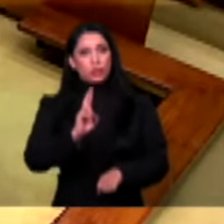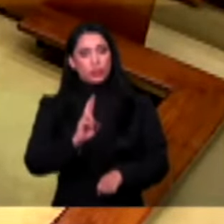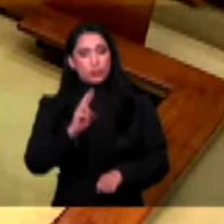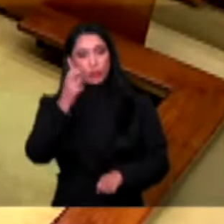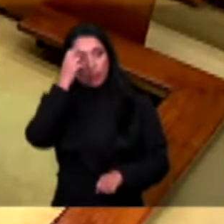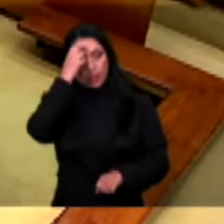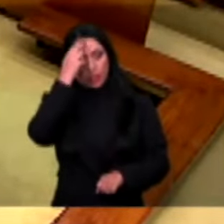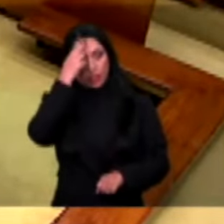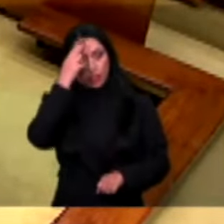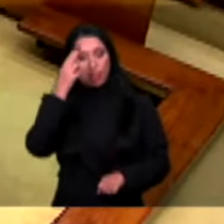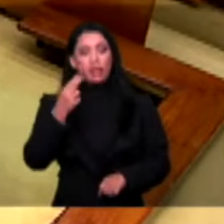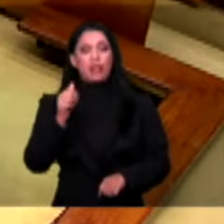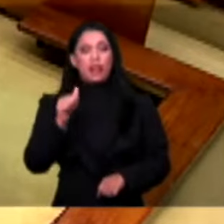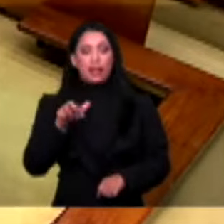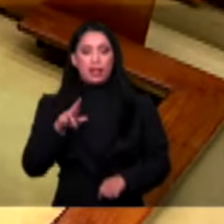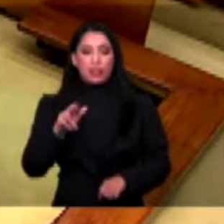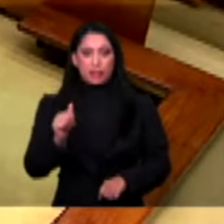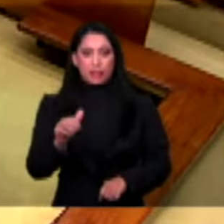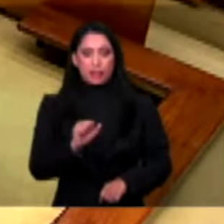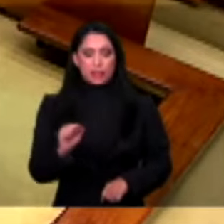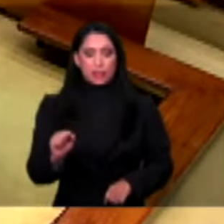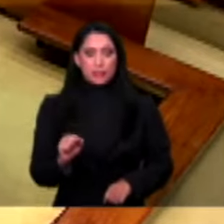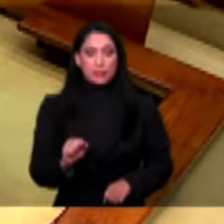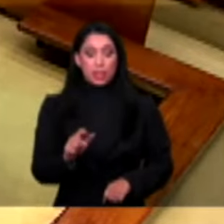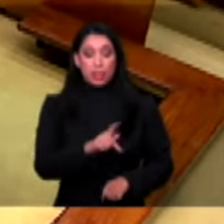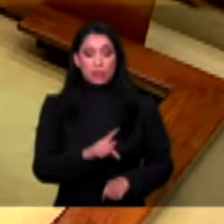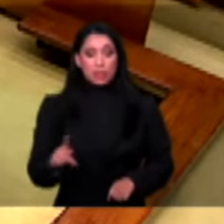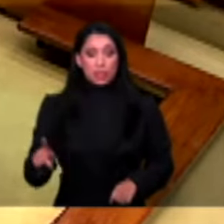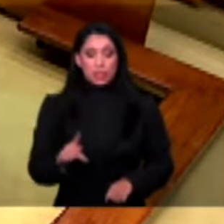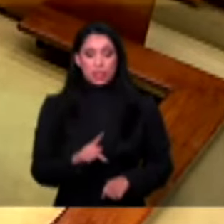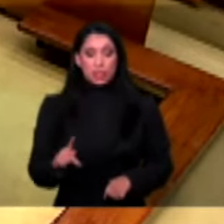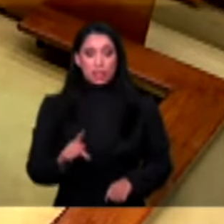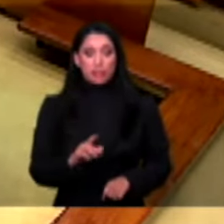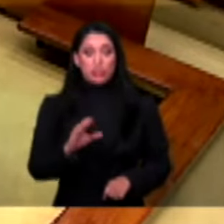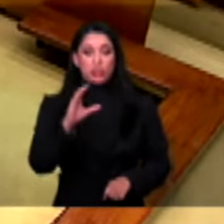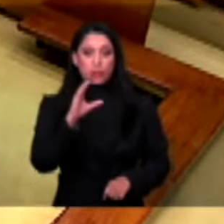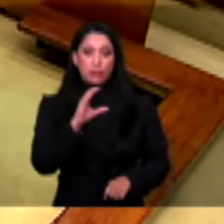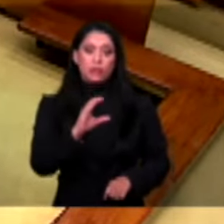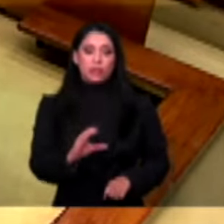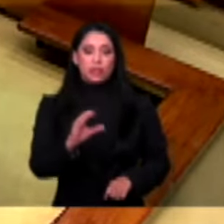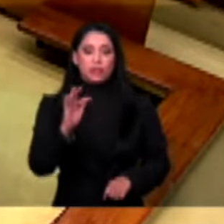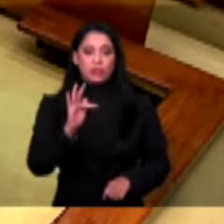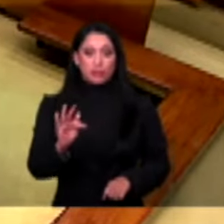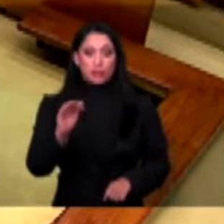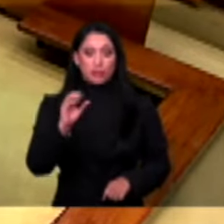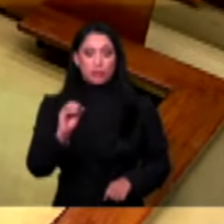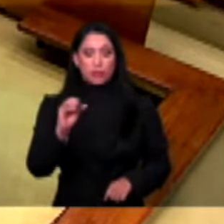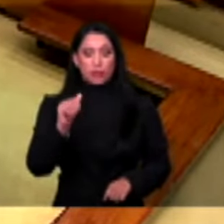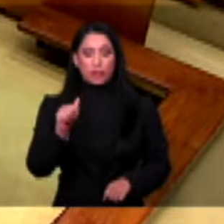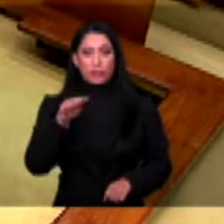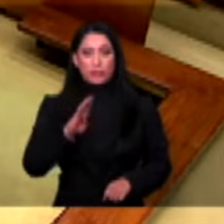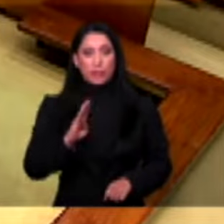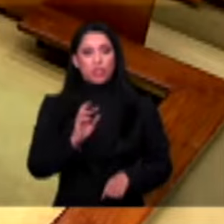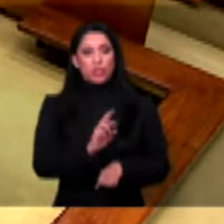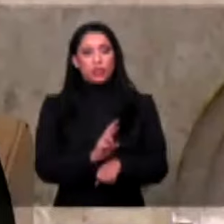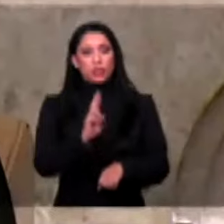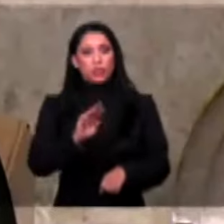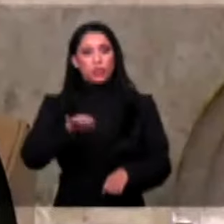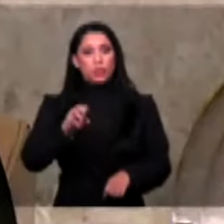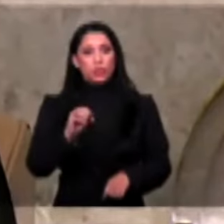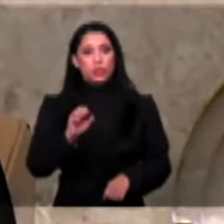Senhor Presidente da Ordem do Conselho Federal da Ordem dos Advogados do Brasil, Dr. José